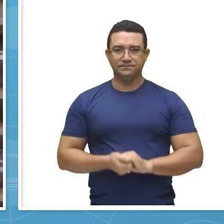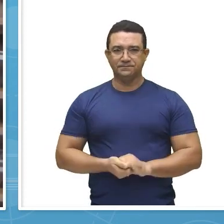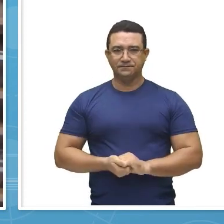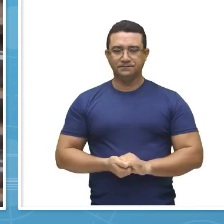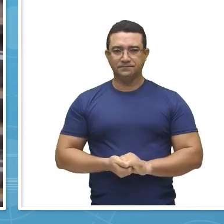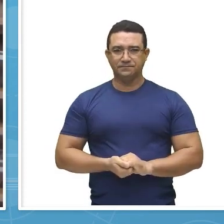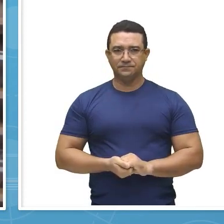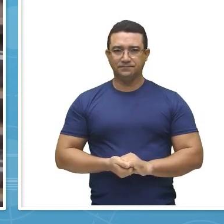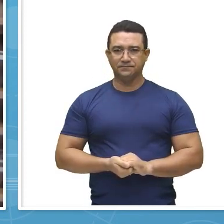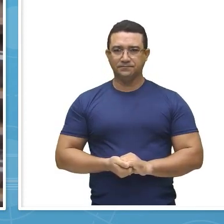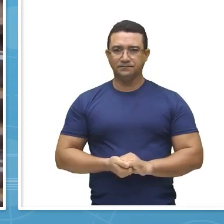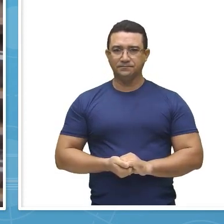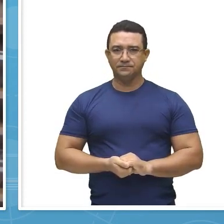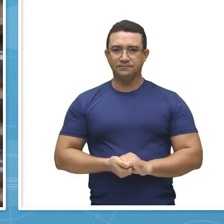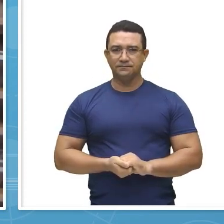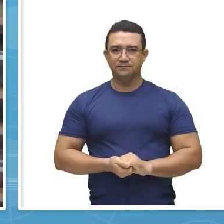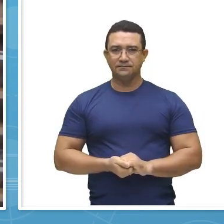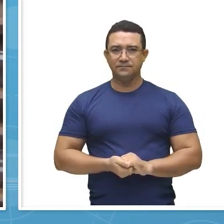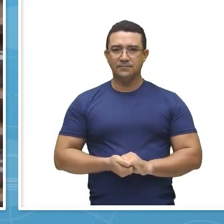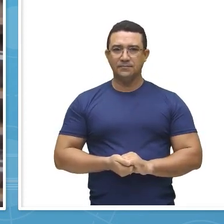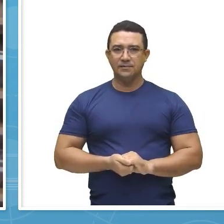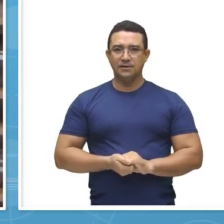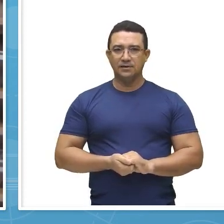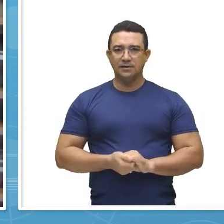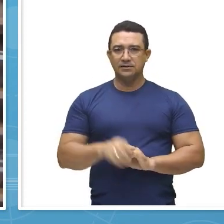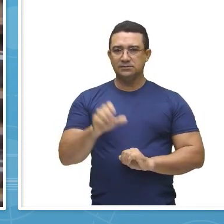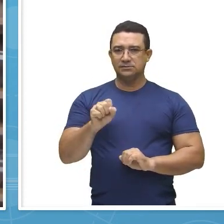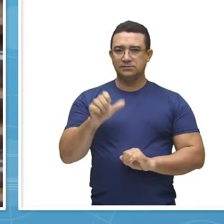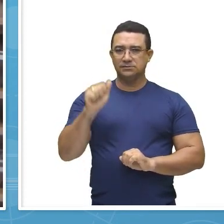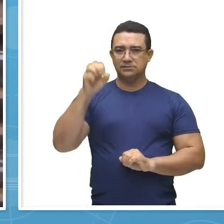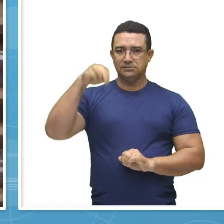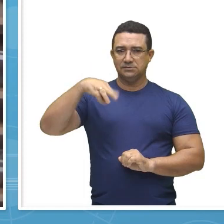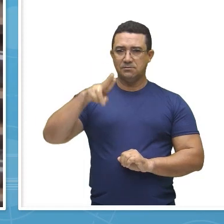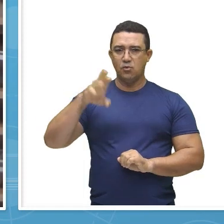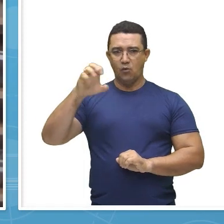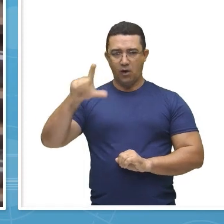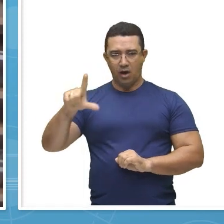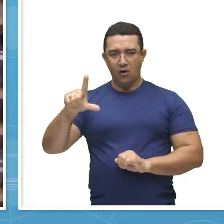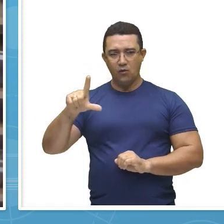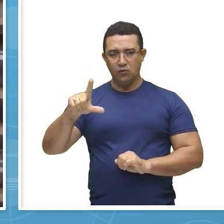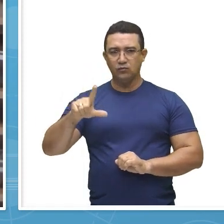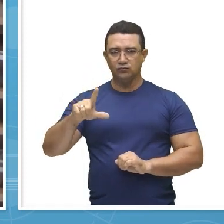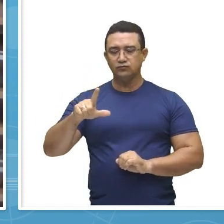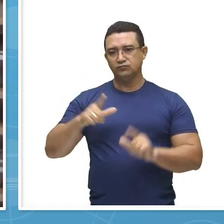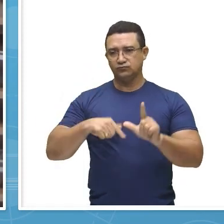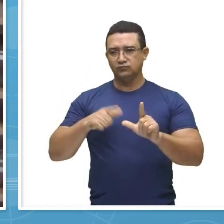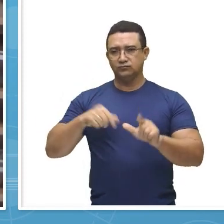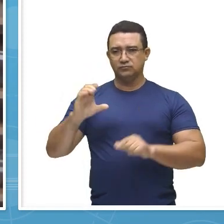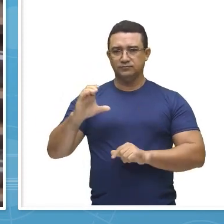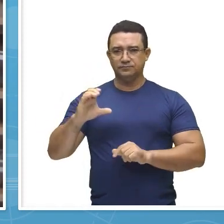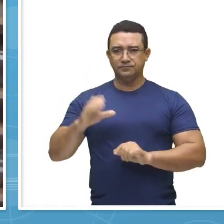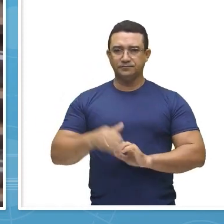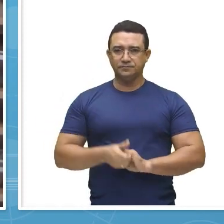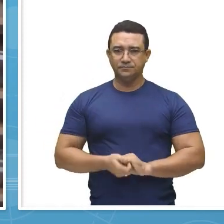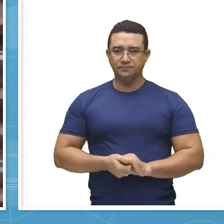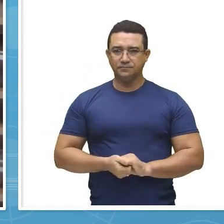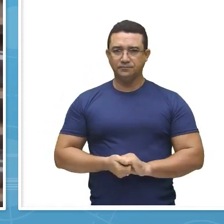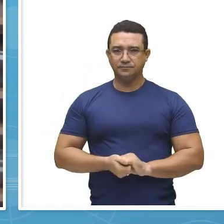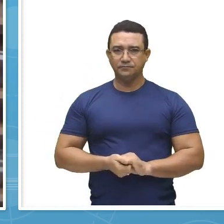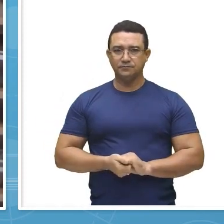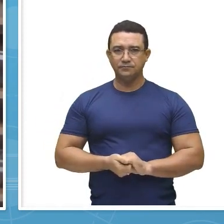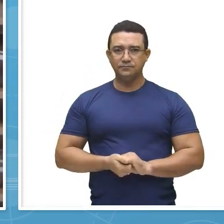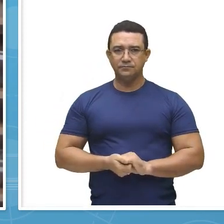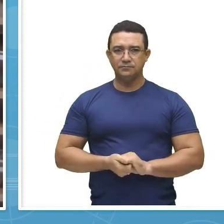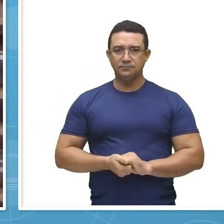Maria Cecília, muito obrigada. Temos também aí o Samuel, trouxe a letra C. Vamos lá,